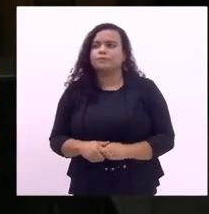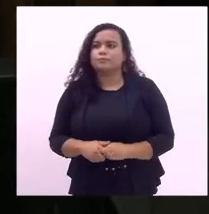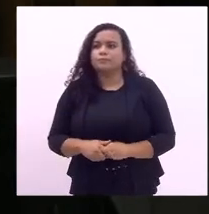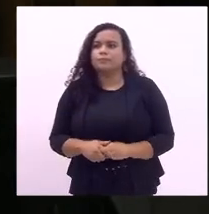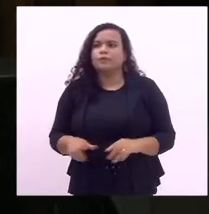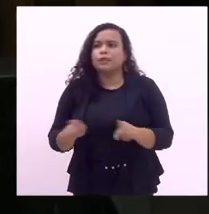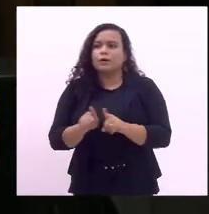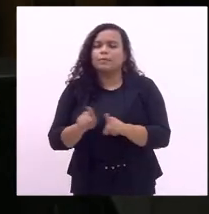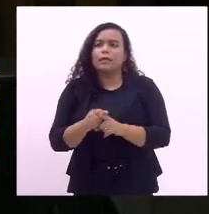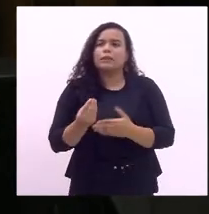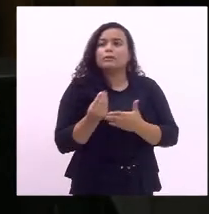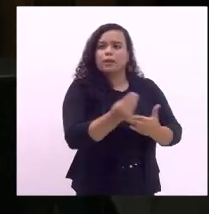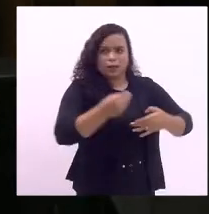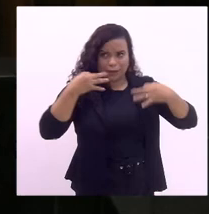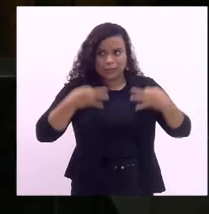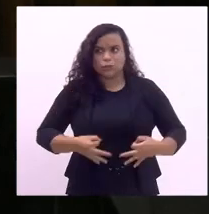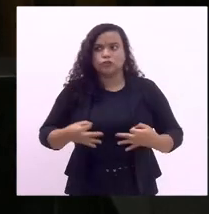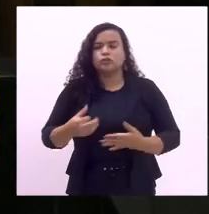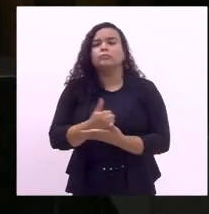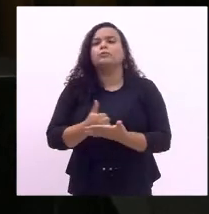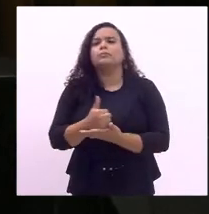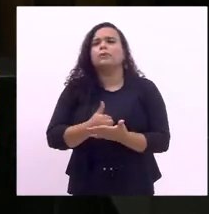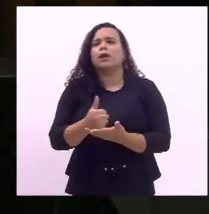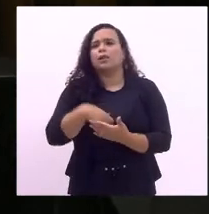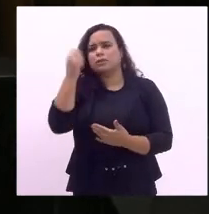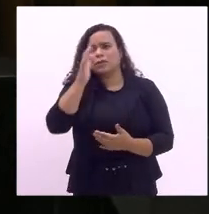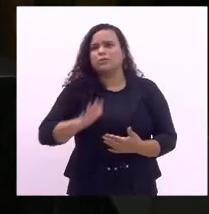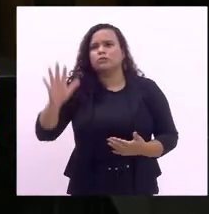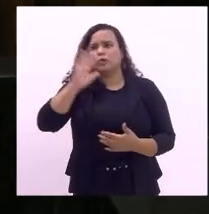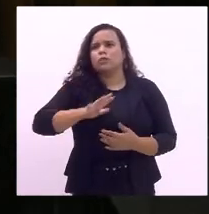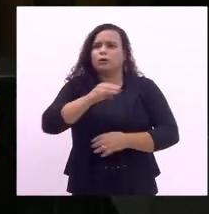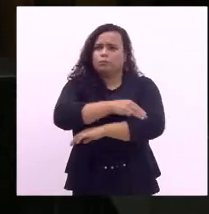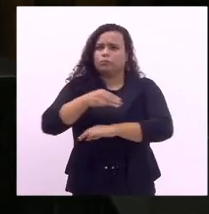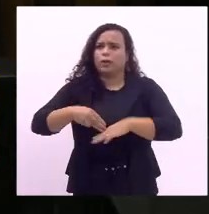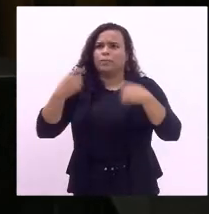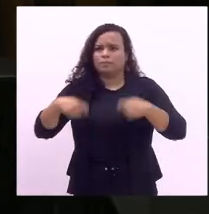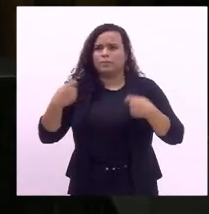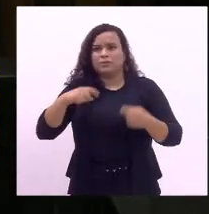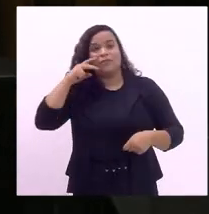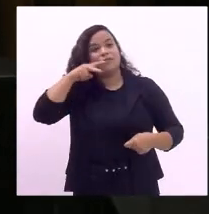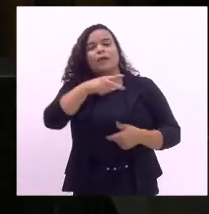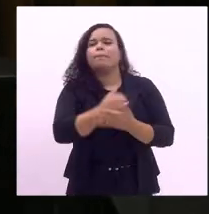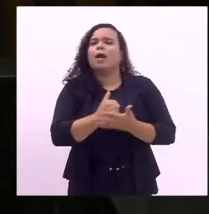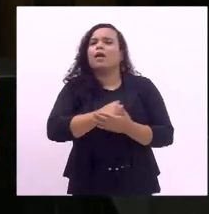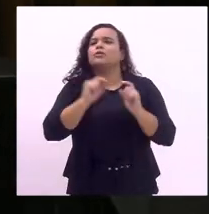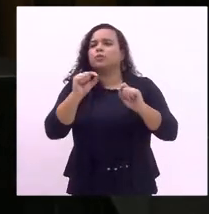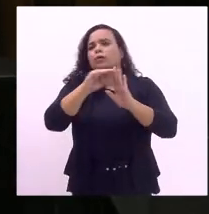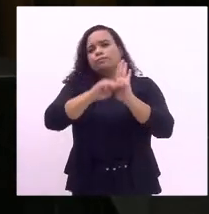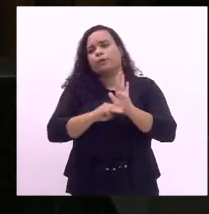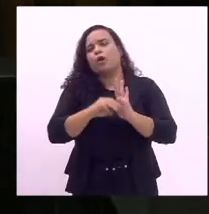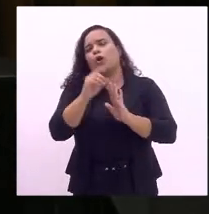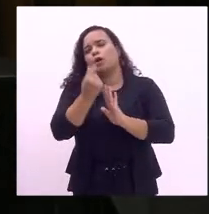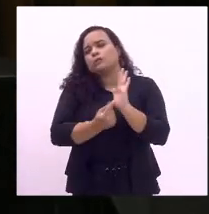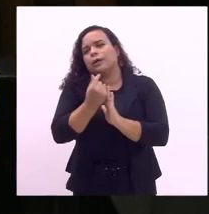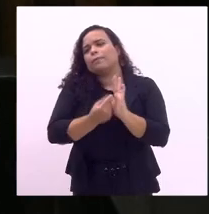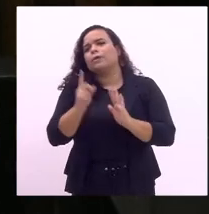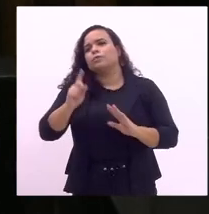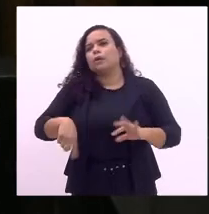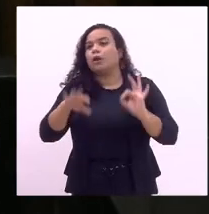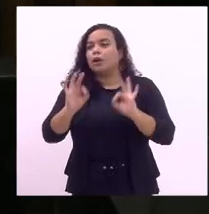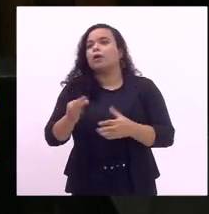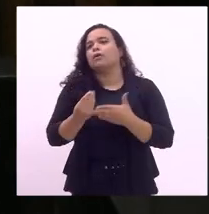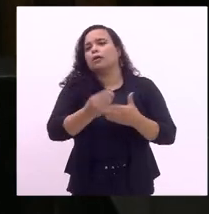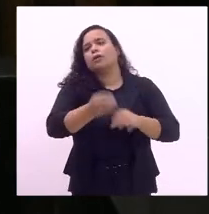a garantia do piso nacional do magistério tem que se fazer com base nesse orçamento que é garantido para a educação, justamente